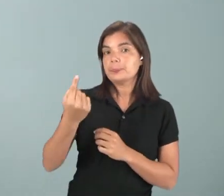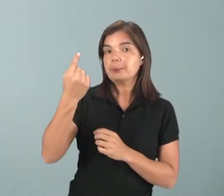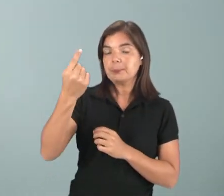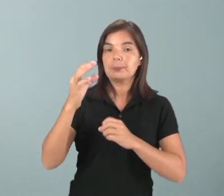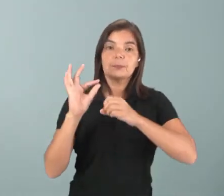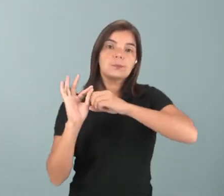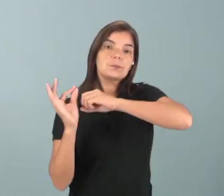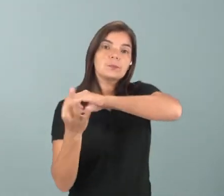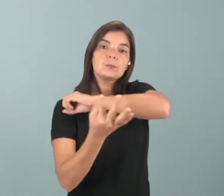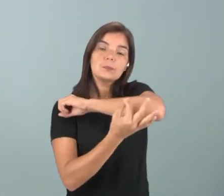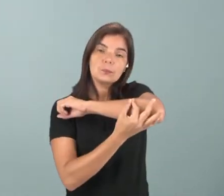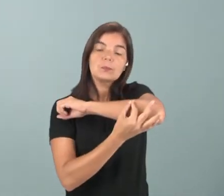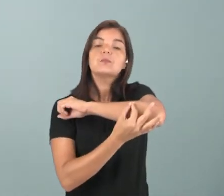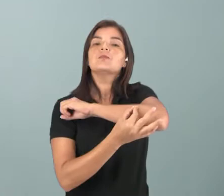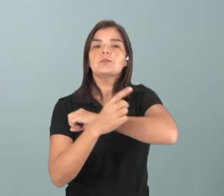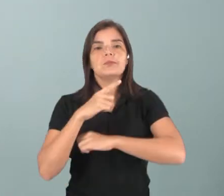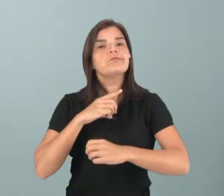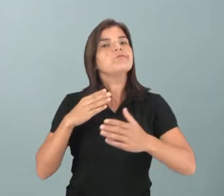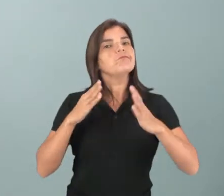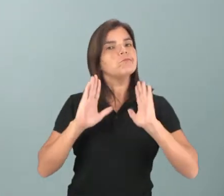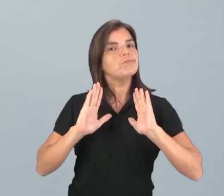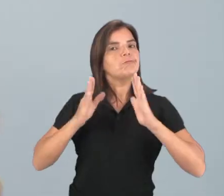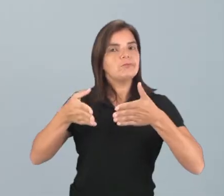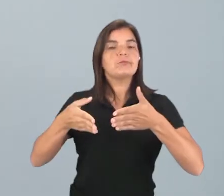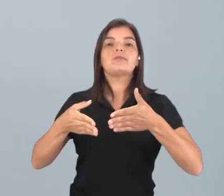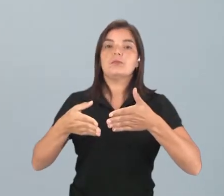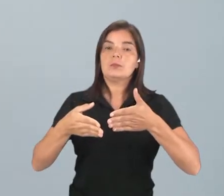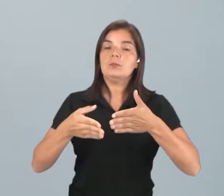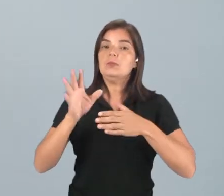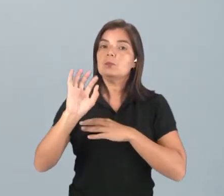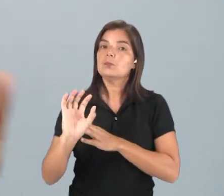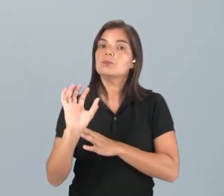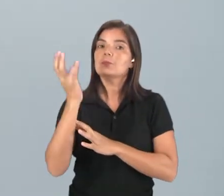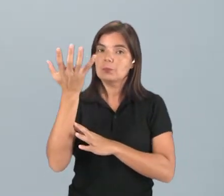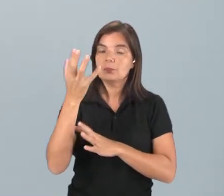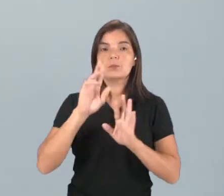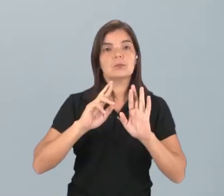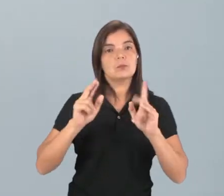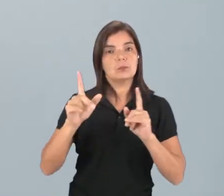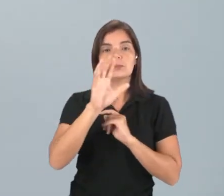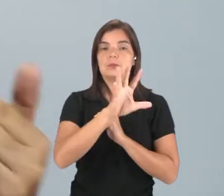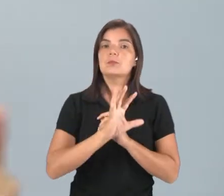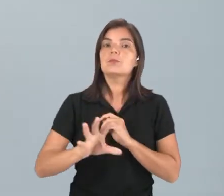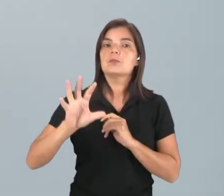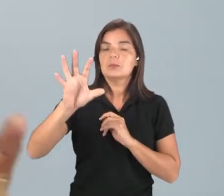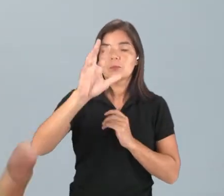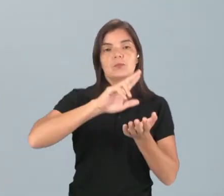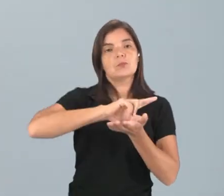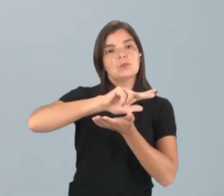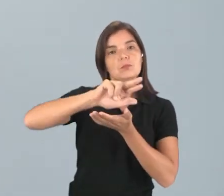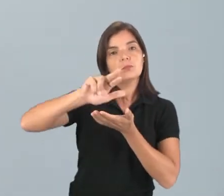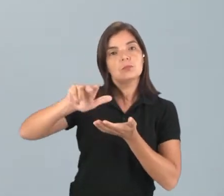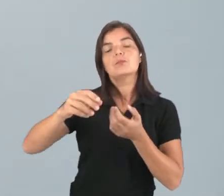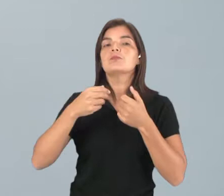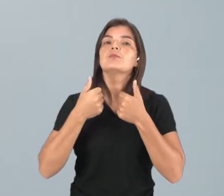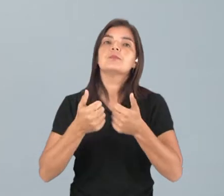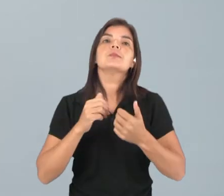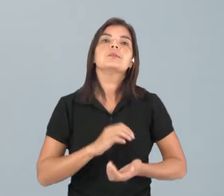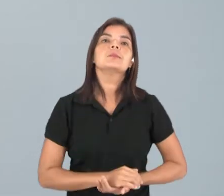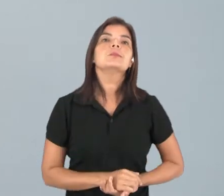quanto a altitude têm uma interferência direta nos climas, né, de diferentes regiões, nas variações do clima, tá